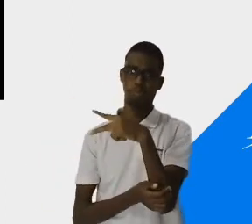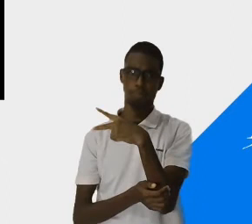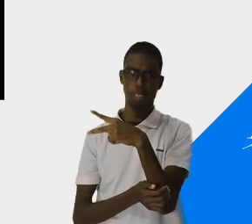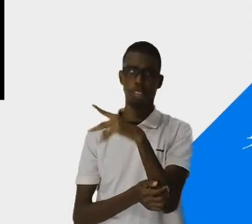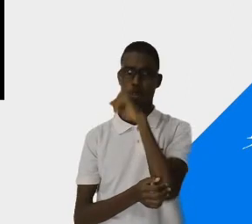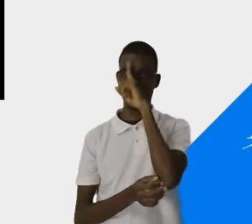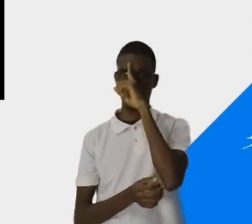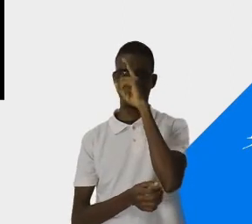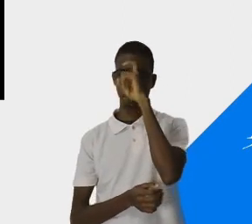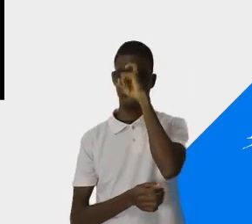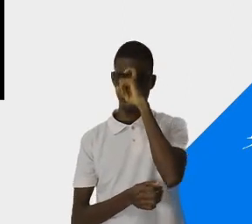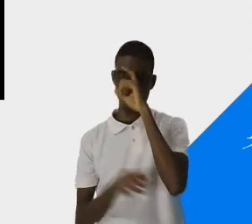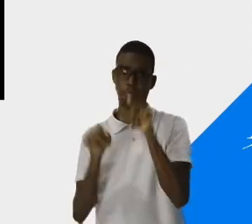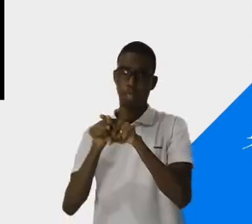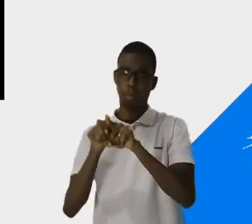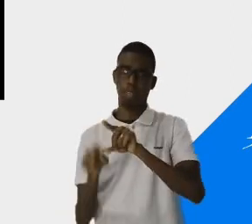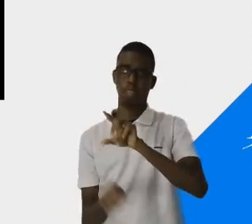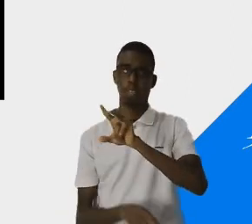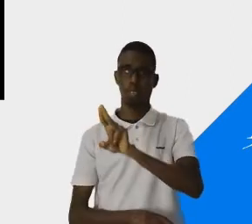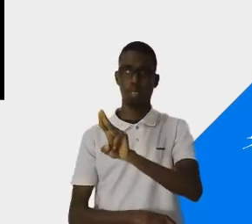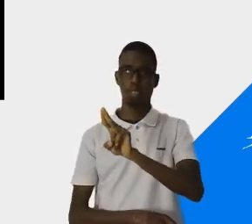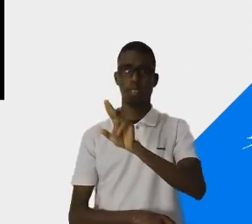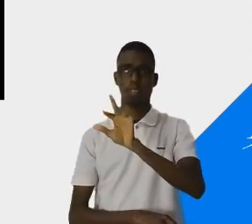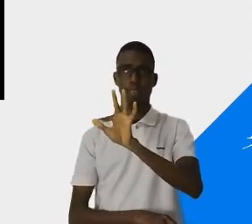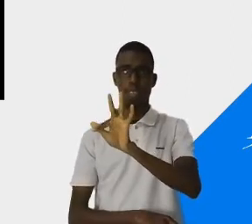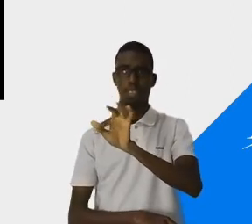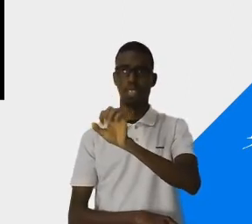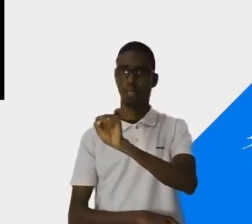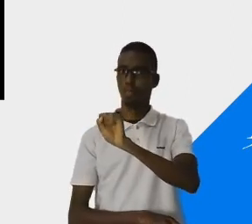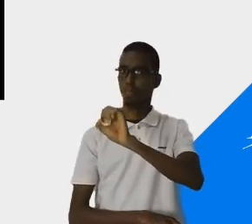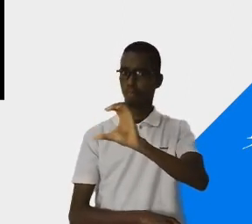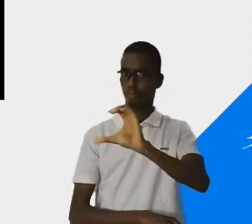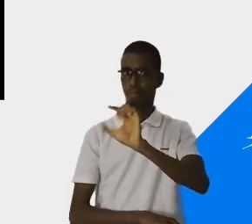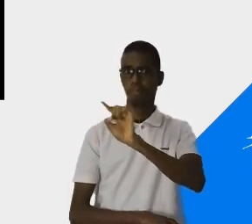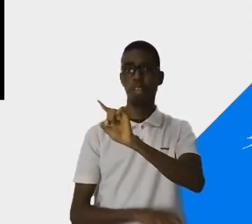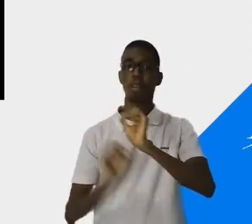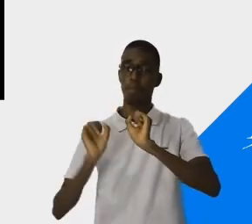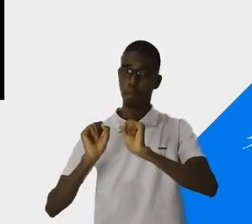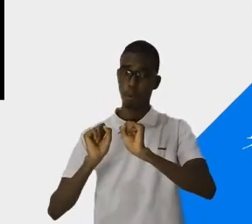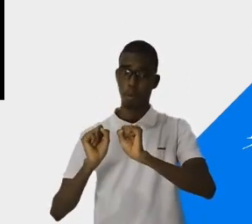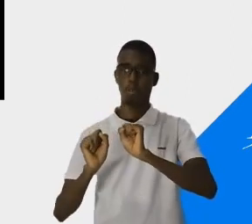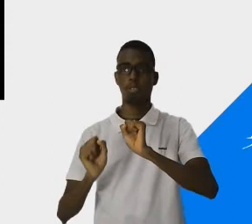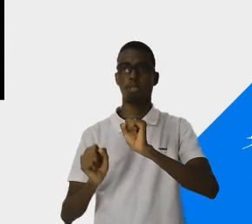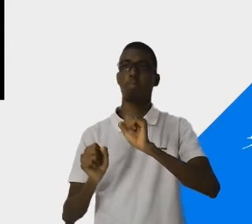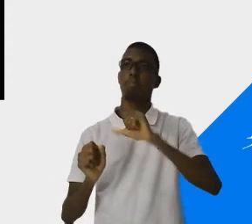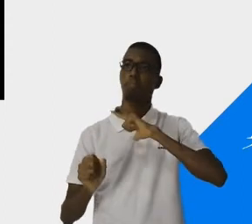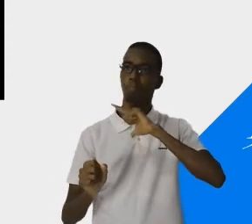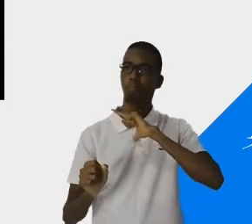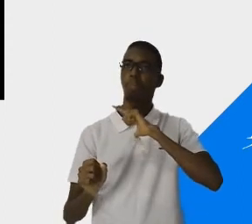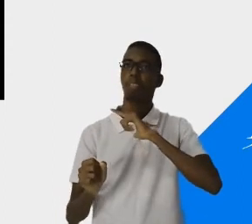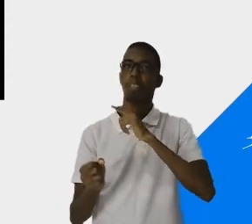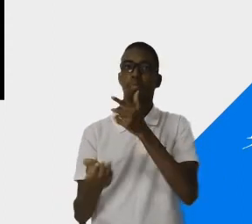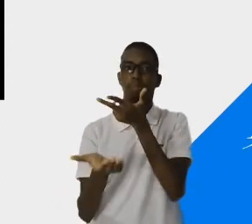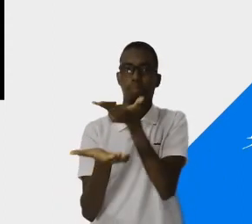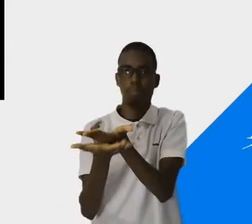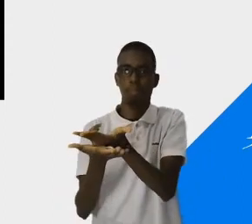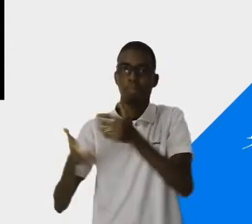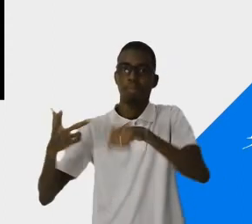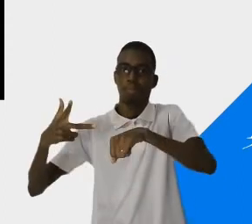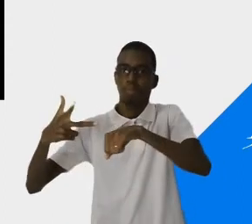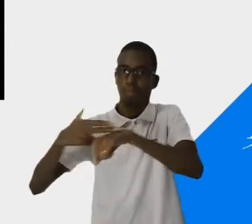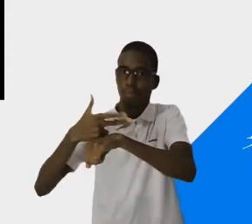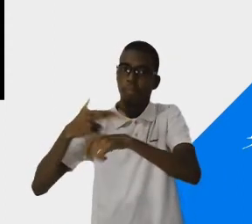Santa Catarina. E elas podem ser tanto clínicas como cirúrgicas. Isso vai incluir desde o